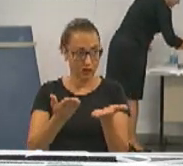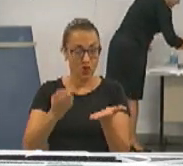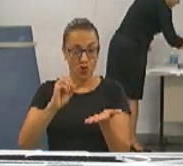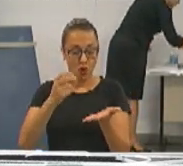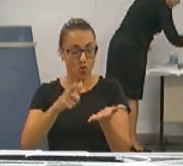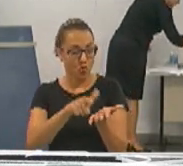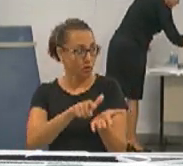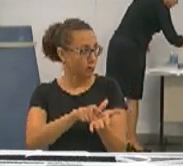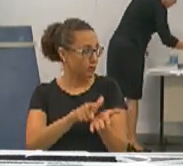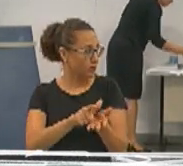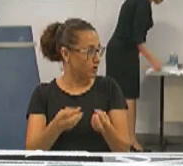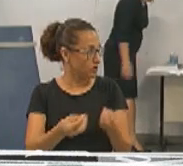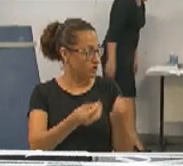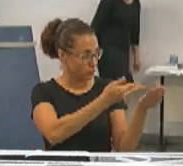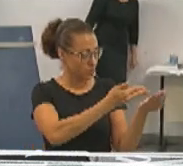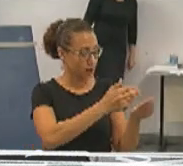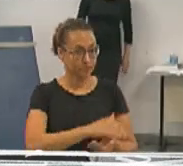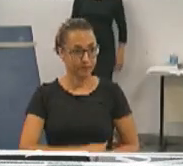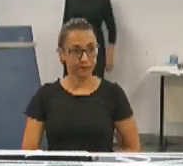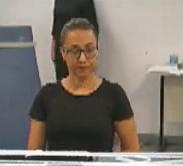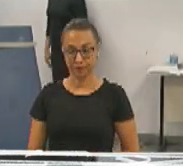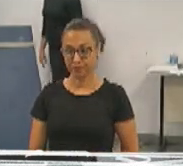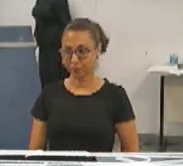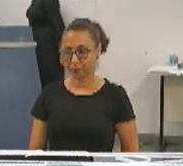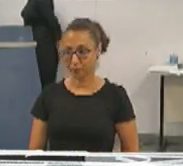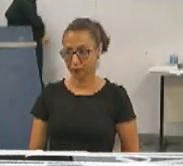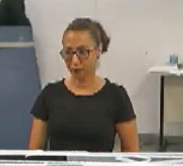aqui na nossa porta de entrada.